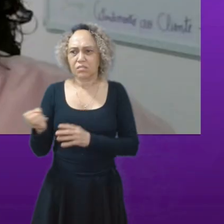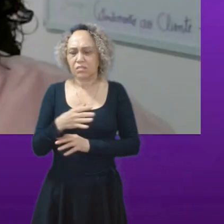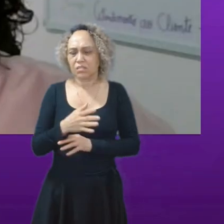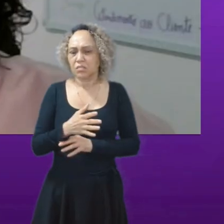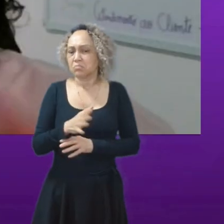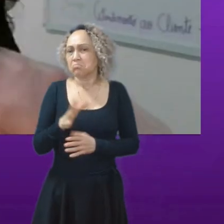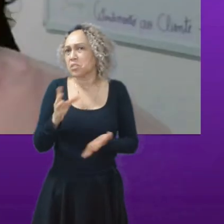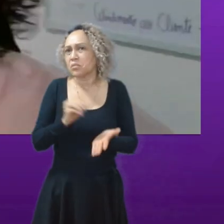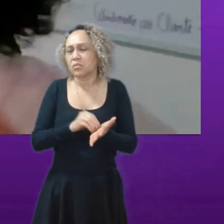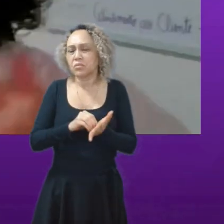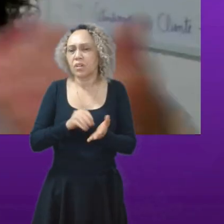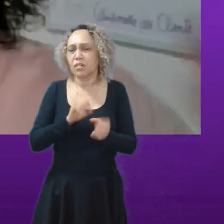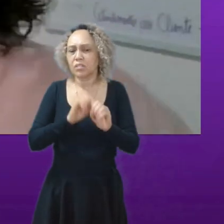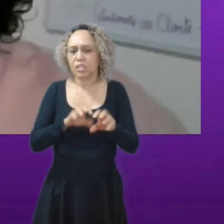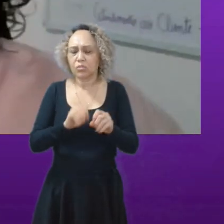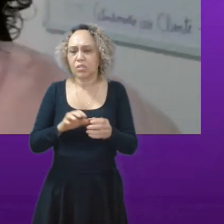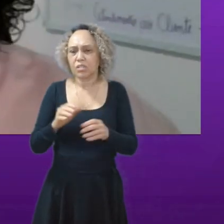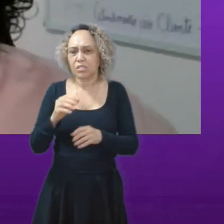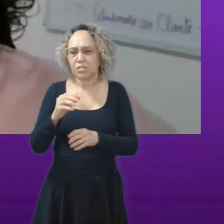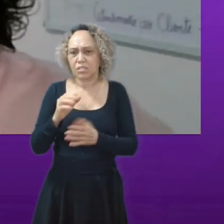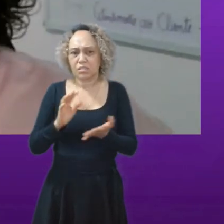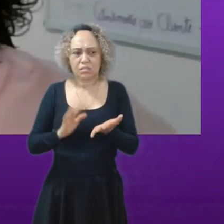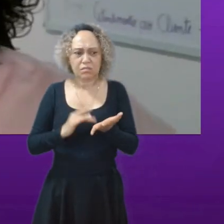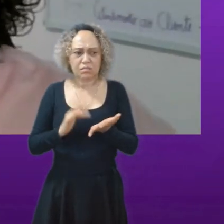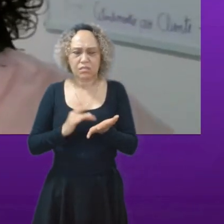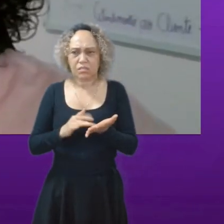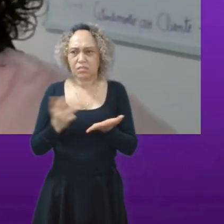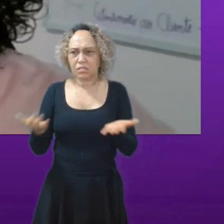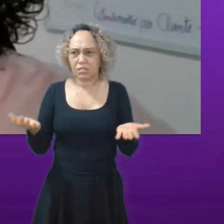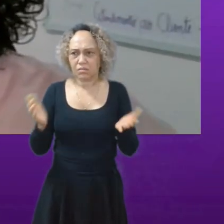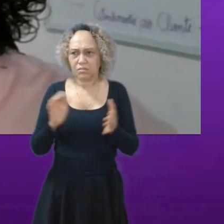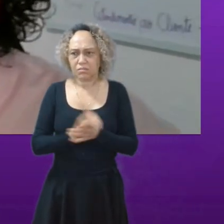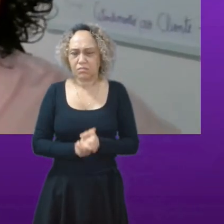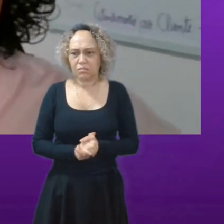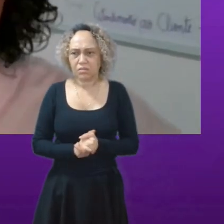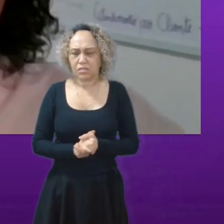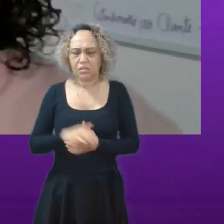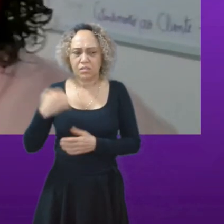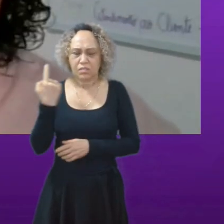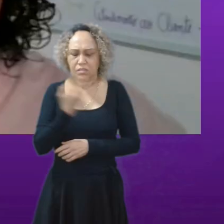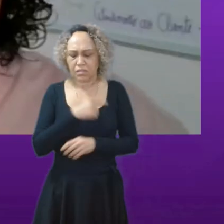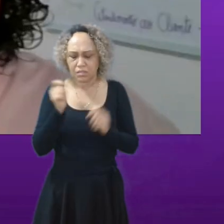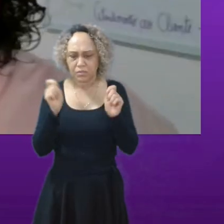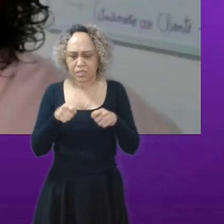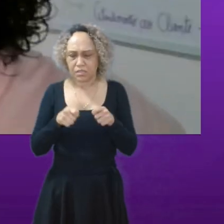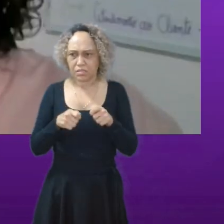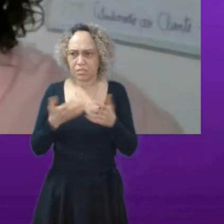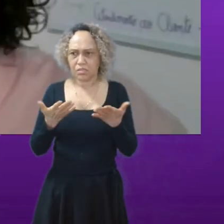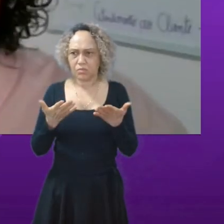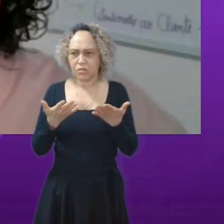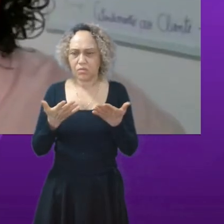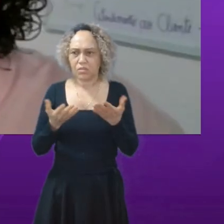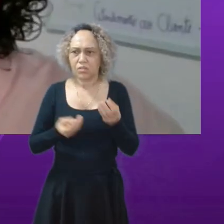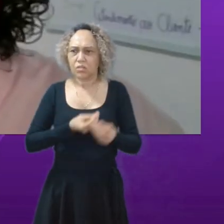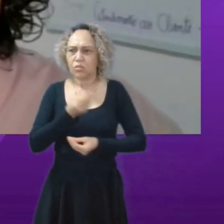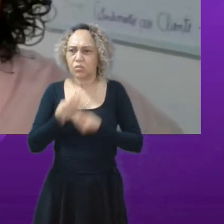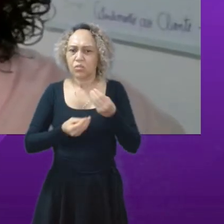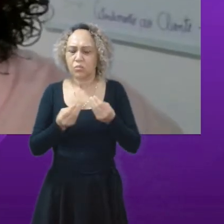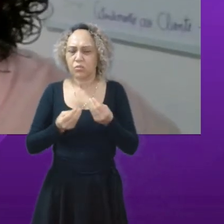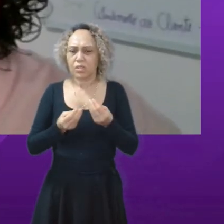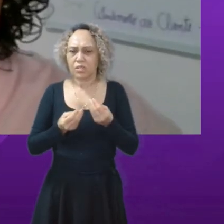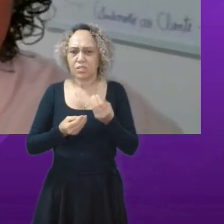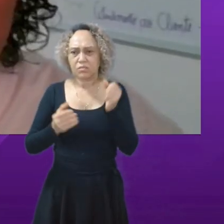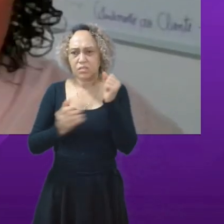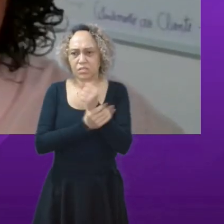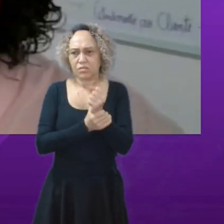digital? É impossível. Então, a gente precisa investir nisso como uma questão de segurança mesmo,